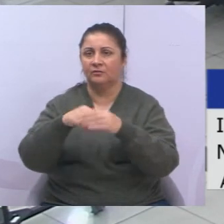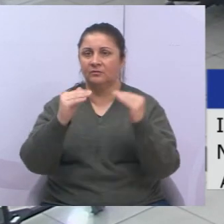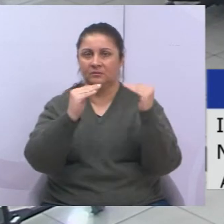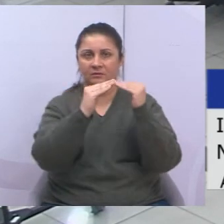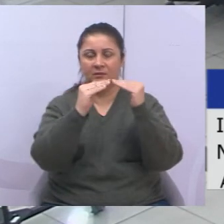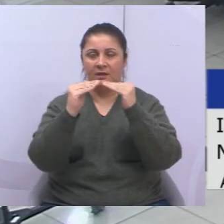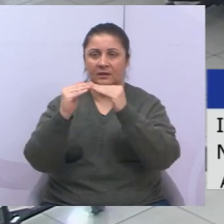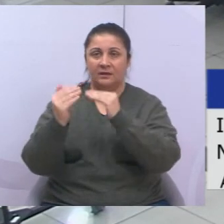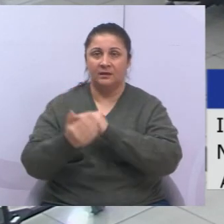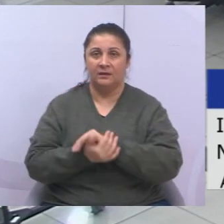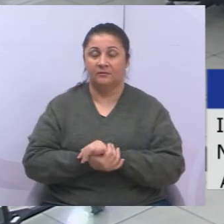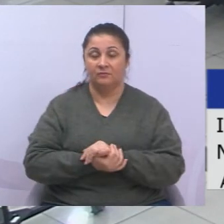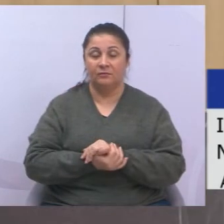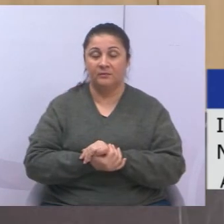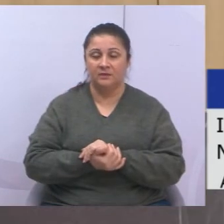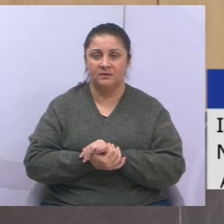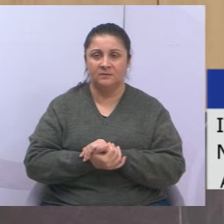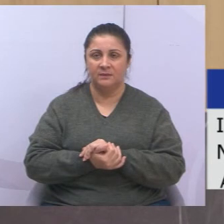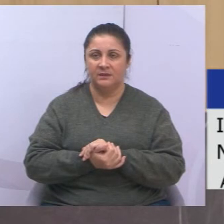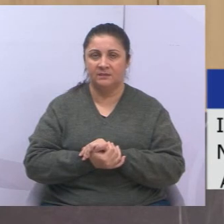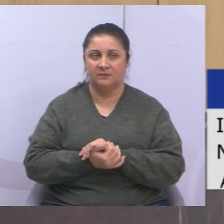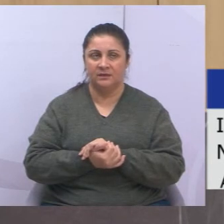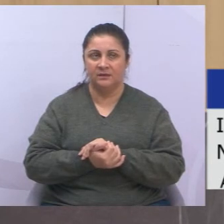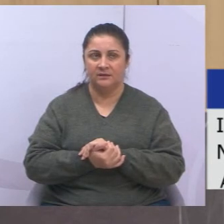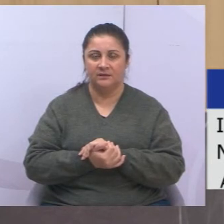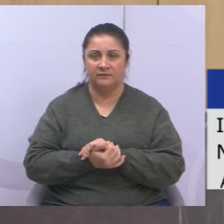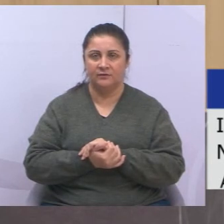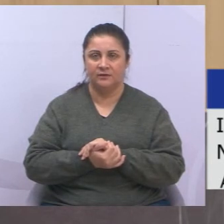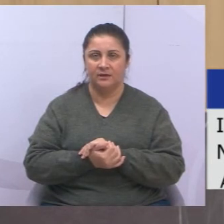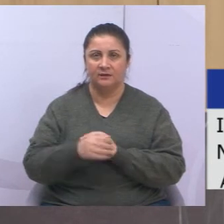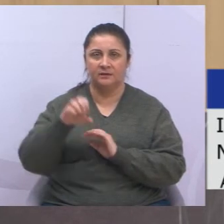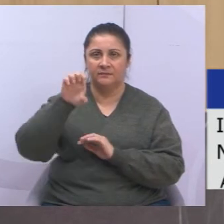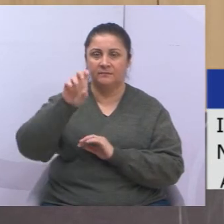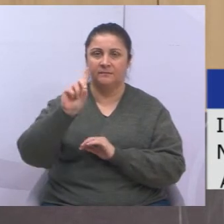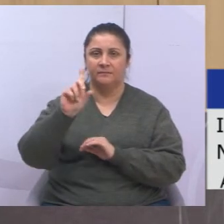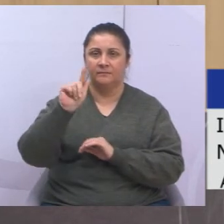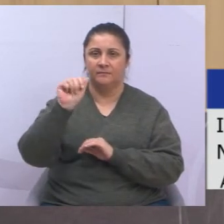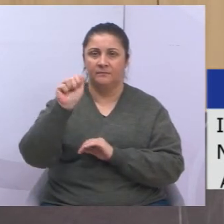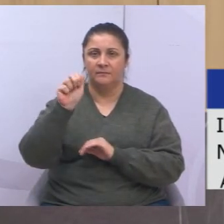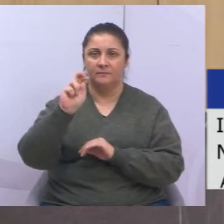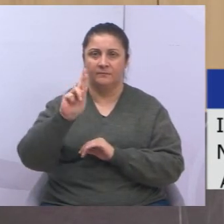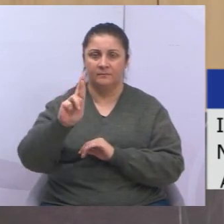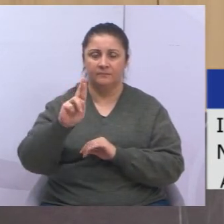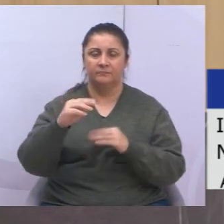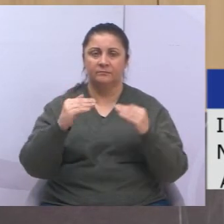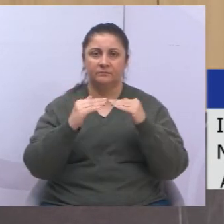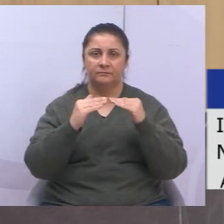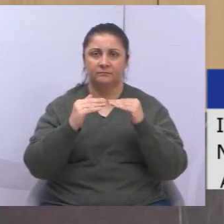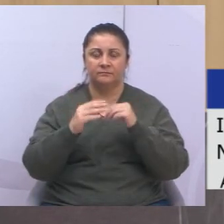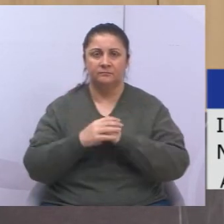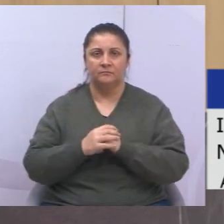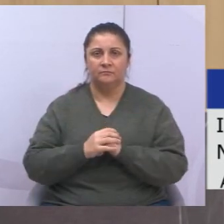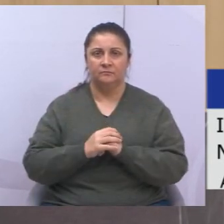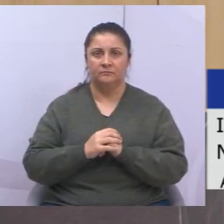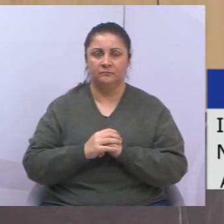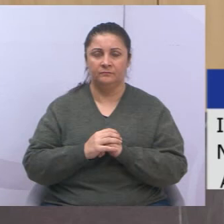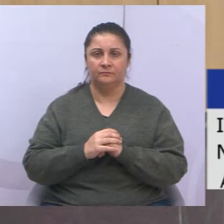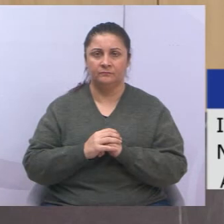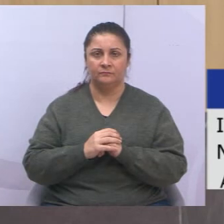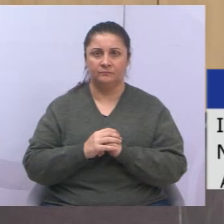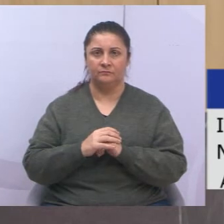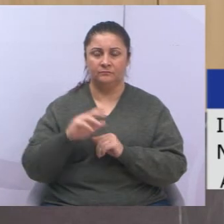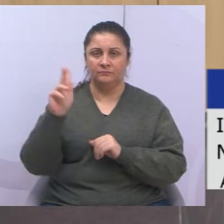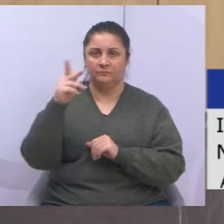regimental. Como vota o vereador Edgar Sasaki, favorável. Como vota o